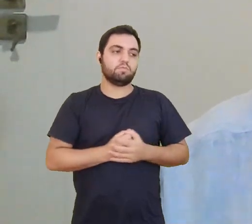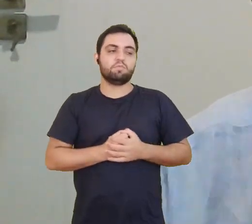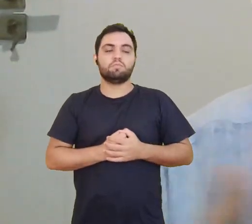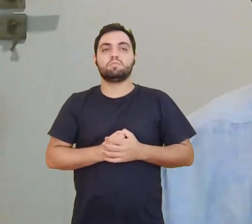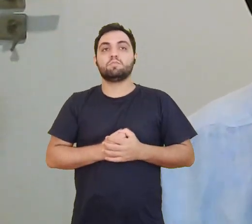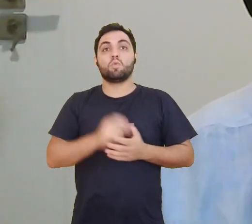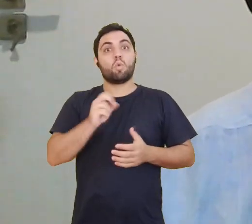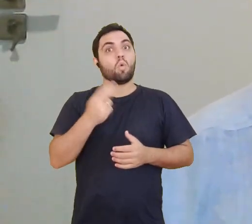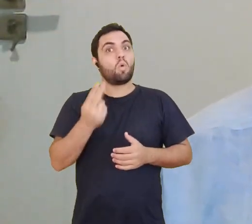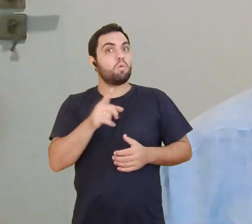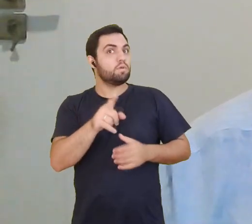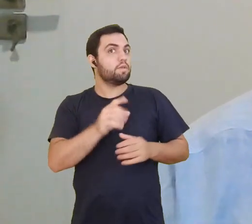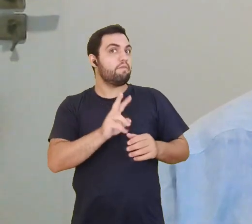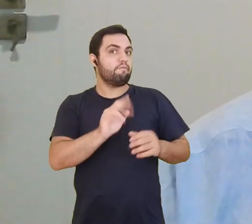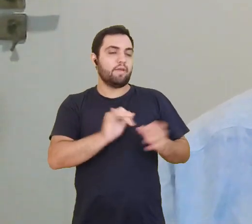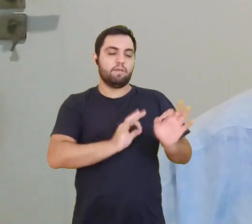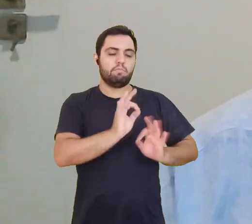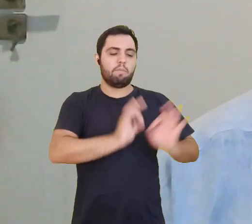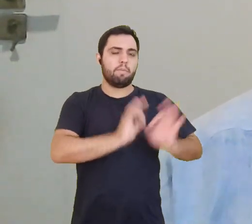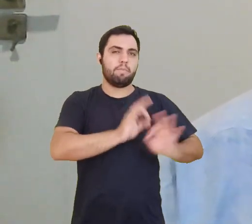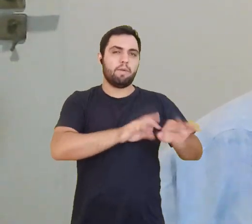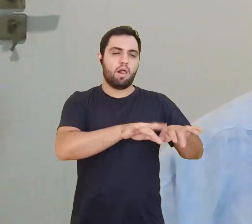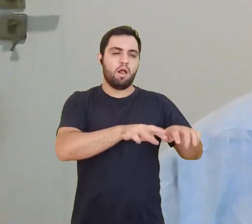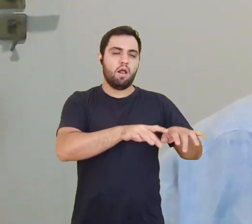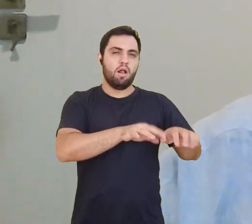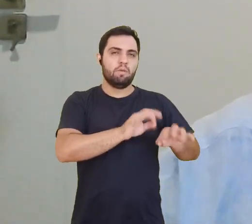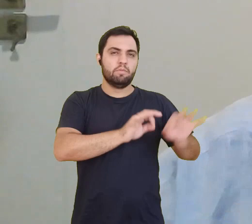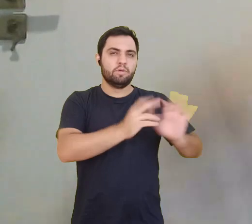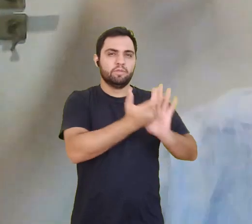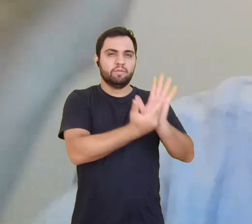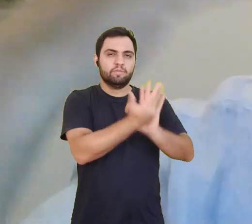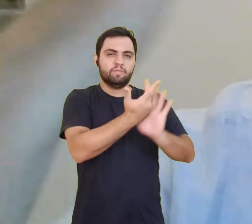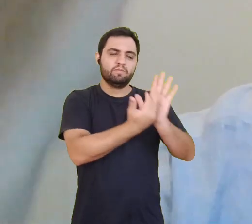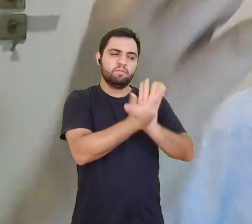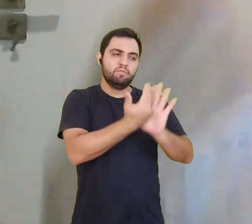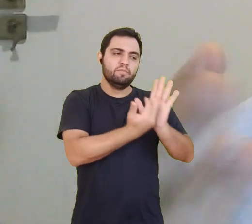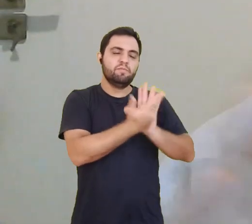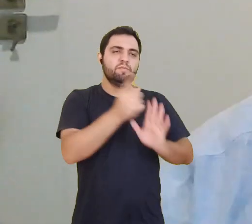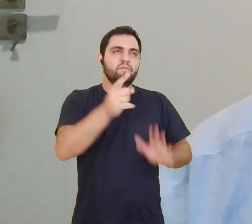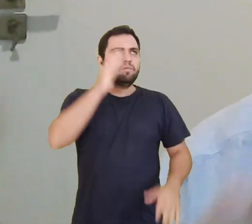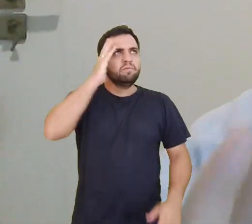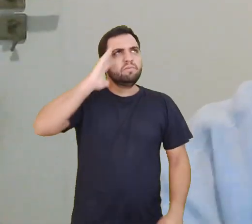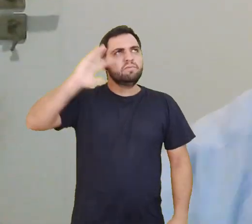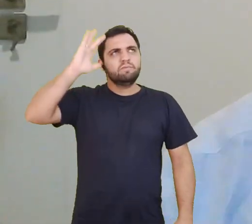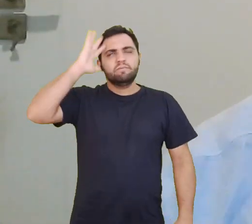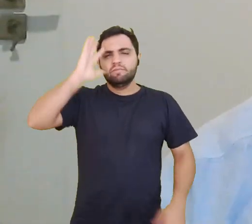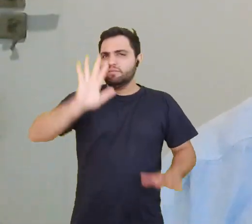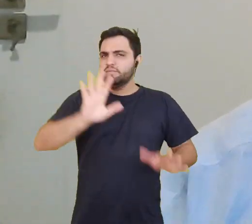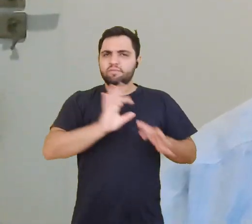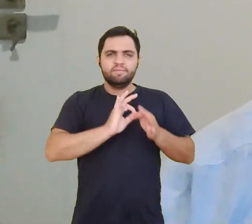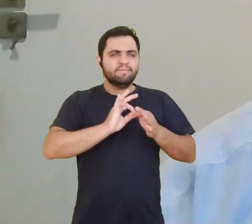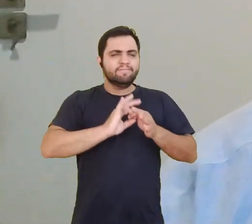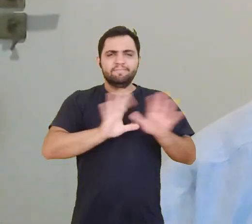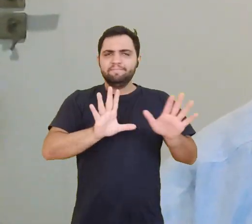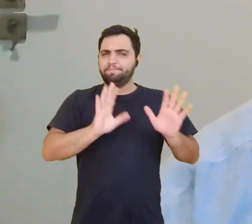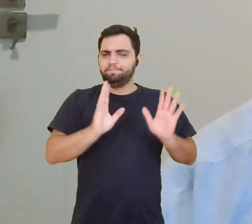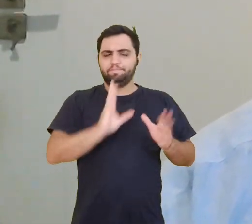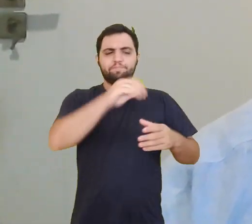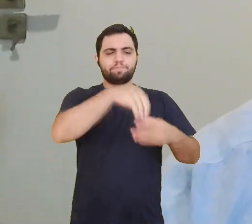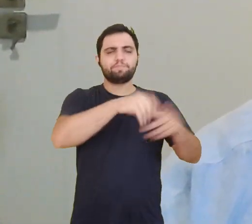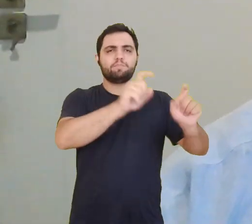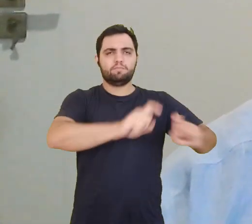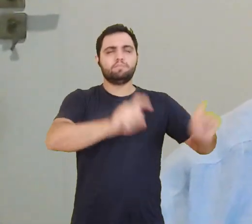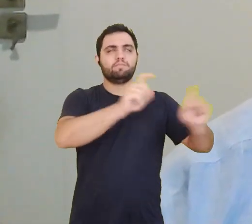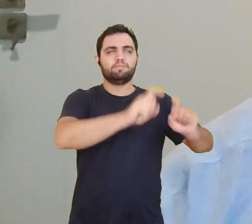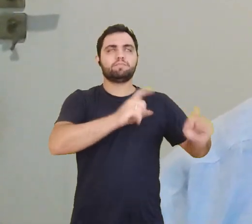Ou então você vai editar esse arquivo de desenho através da sua imaginação. Bom, está lá dentro do computador o que você